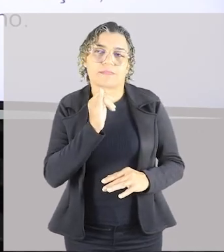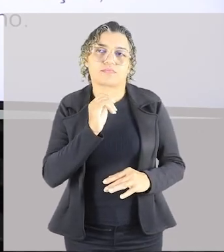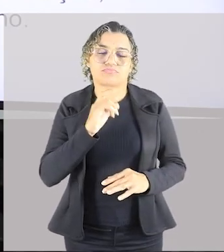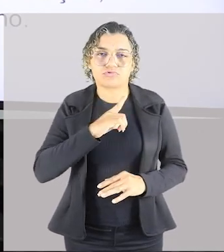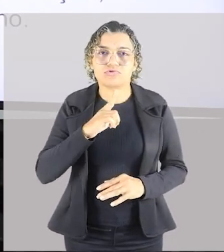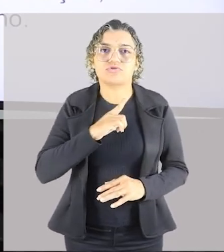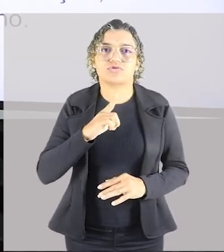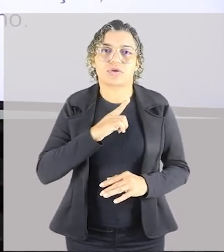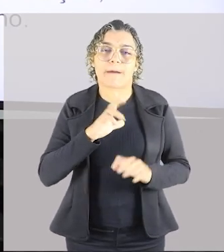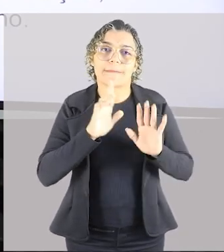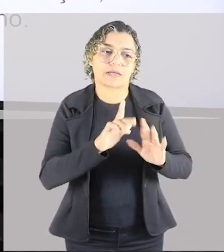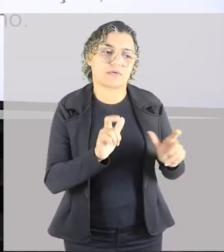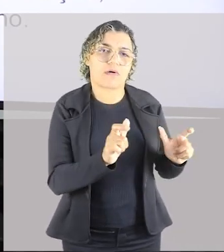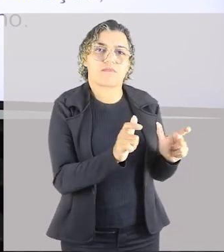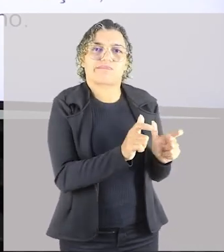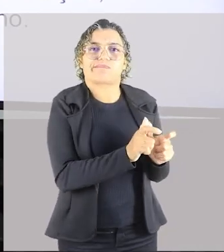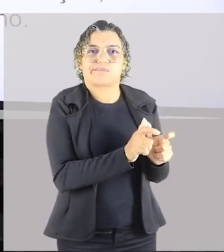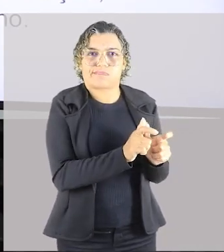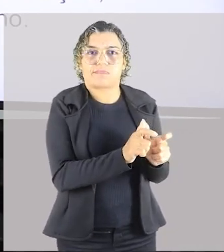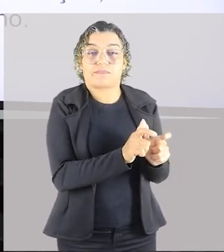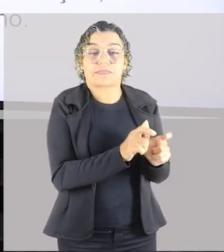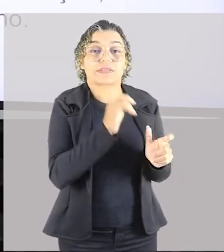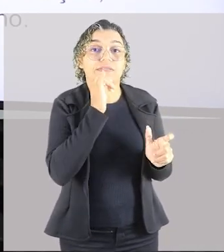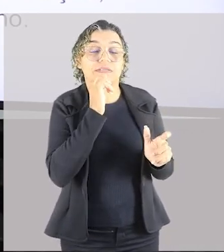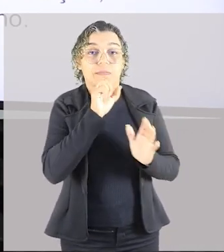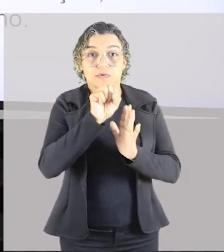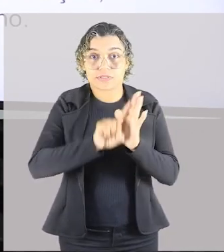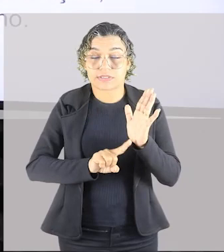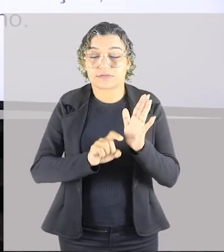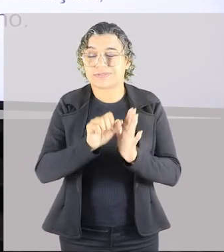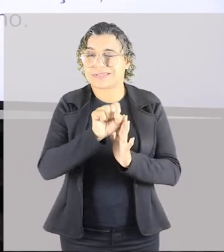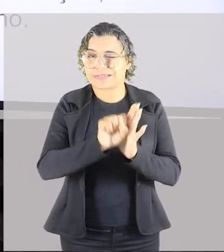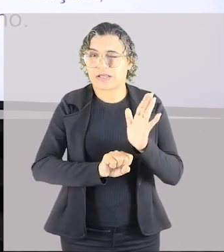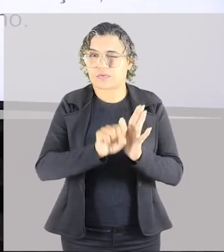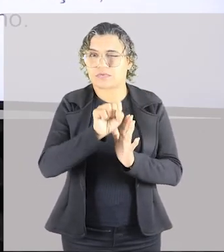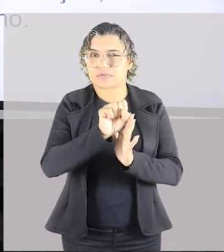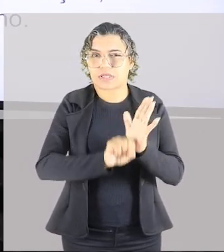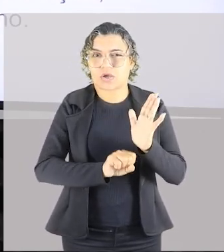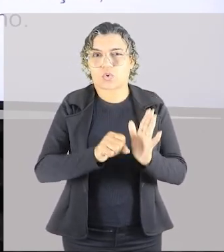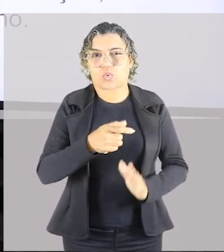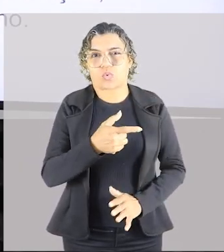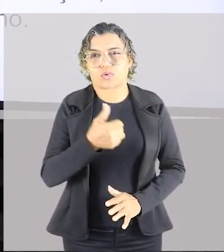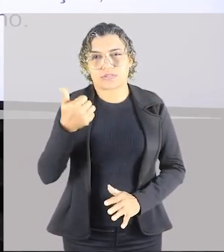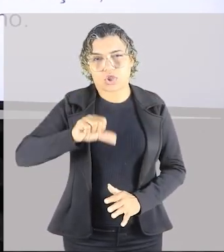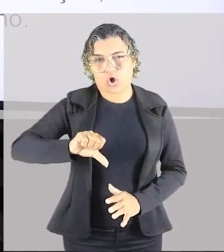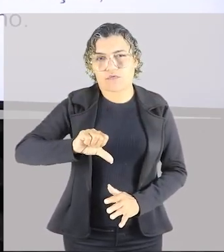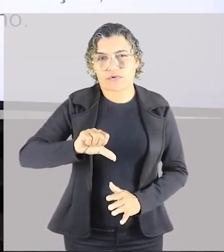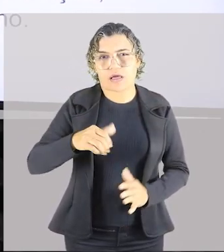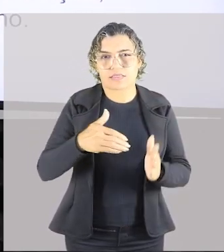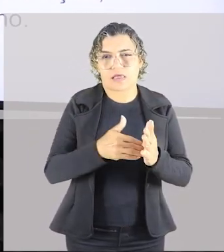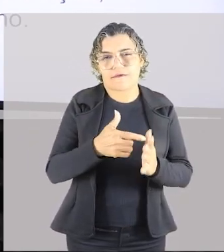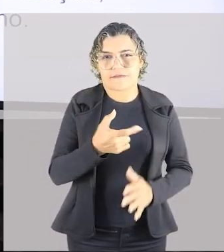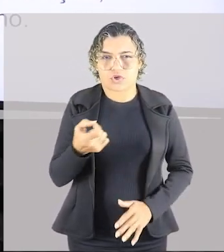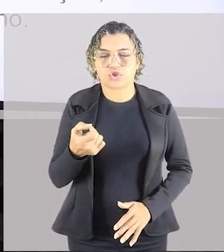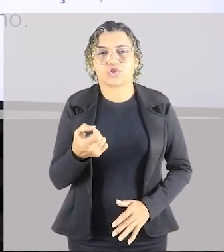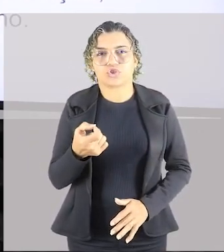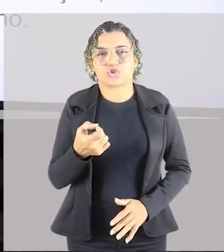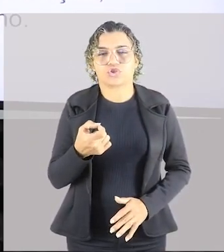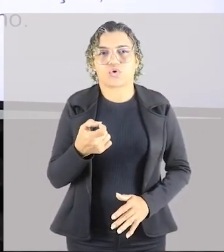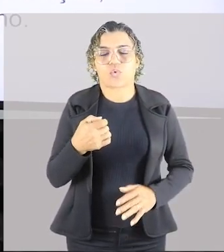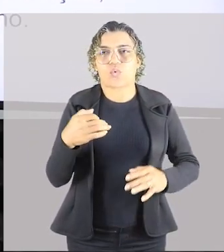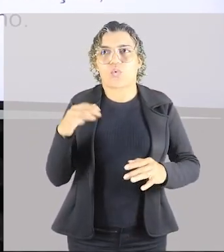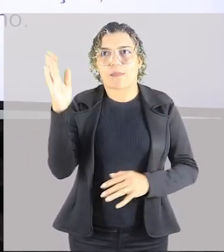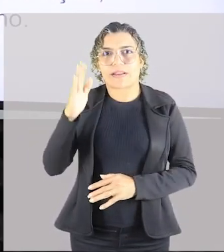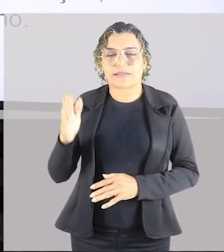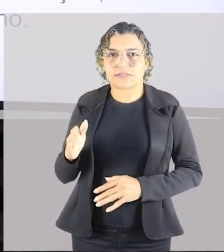menor proporção, tá? Até o século XIX para o início do século XX, o Brasil era um país considerado rural. A maior